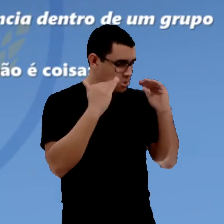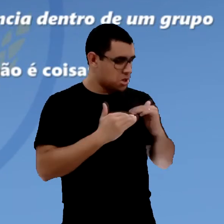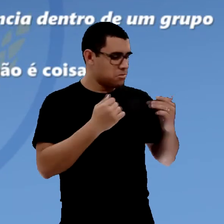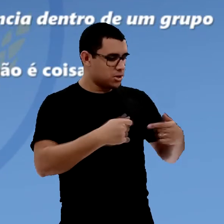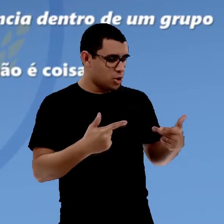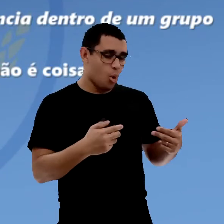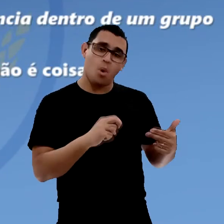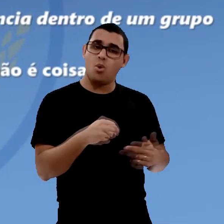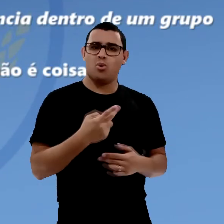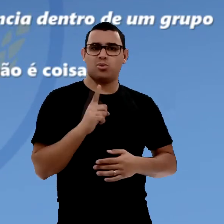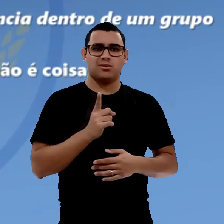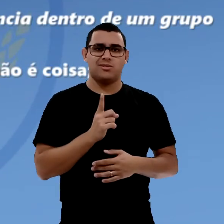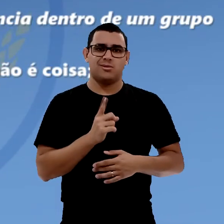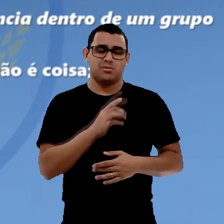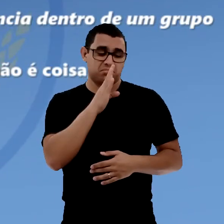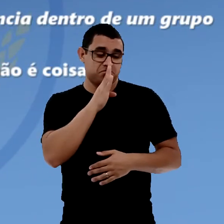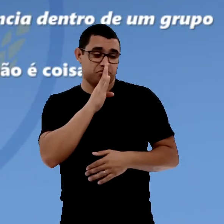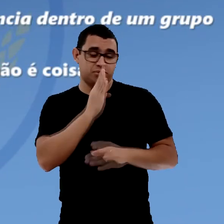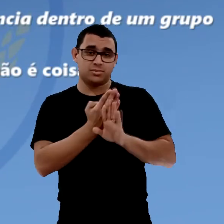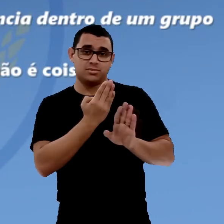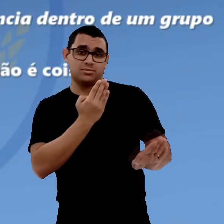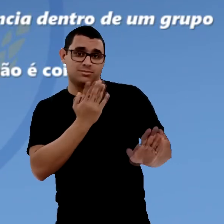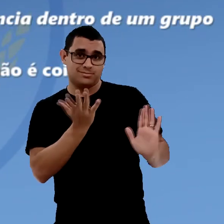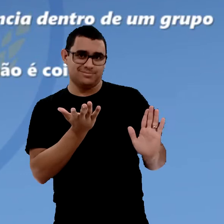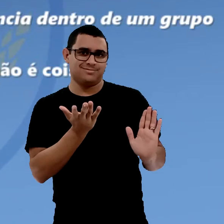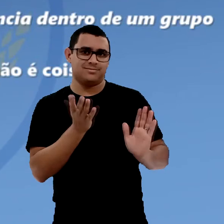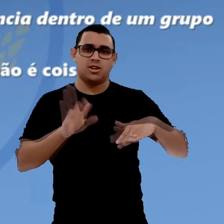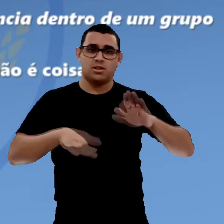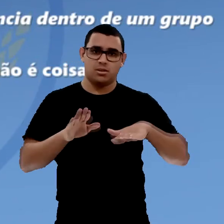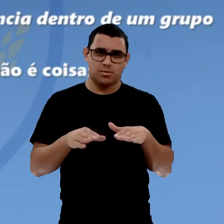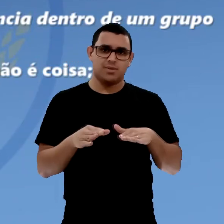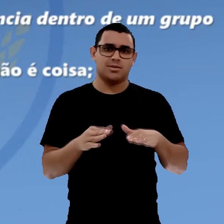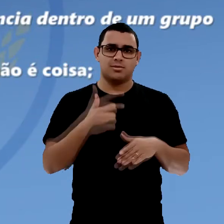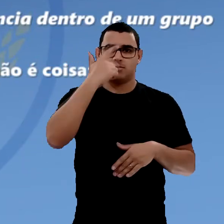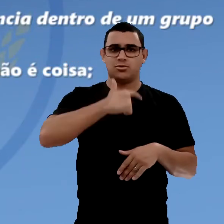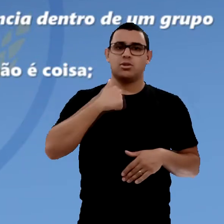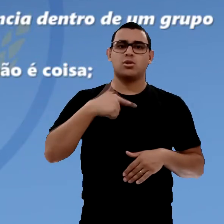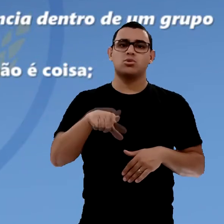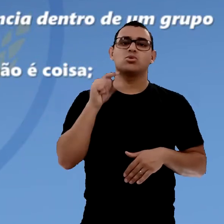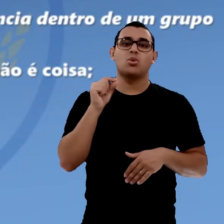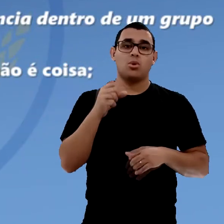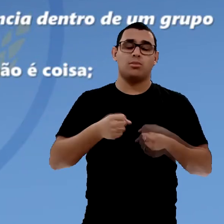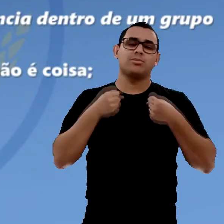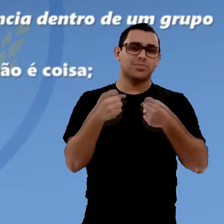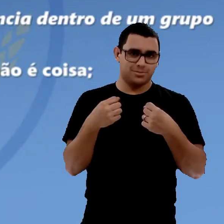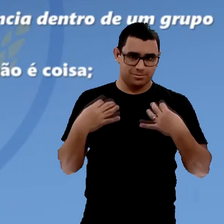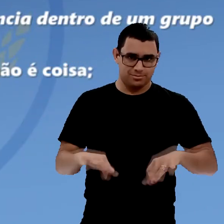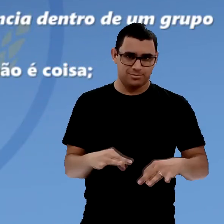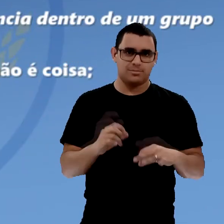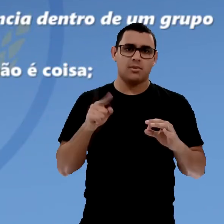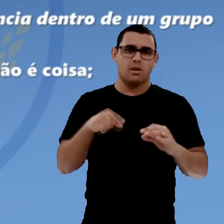vontade, exercendo o poder. Então você a realiza quando o ato é concretizado. Então poder é